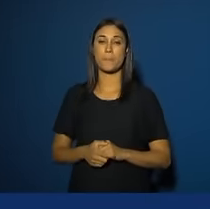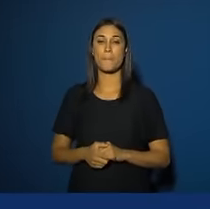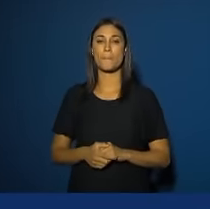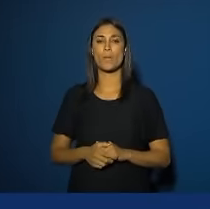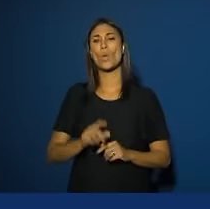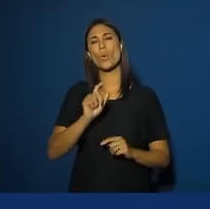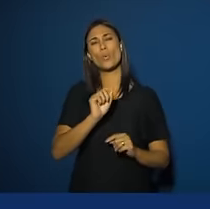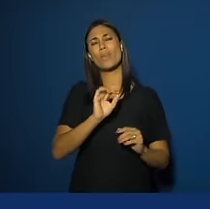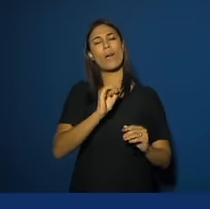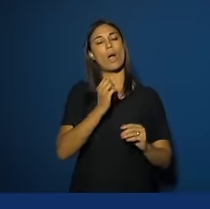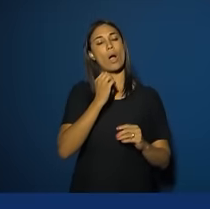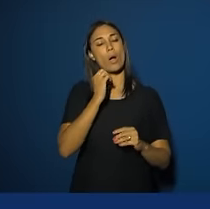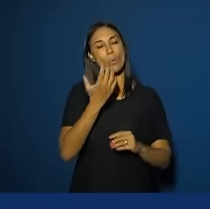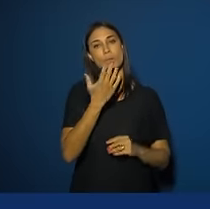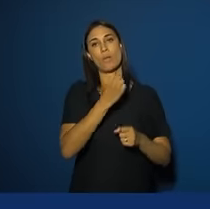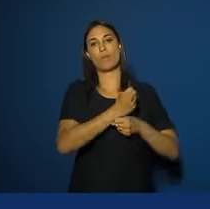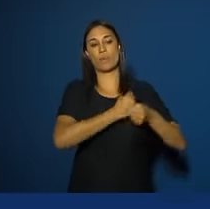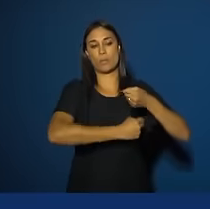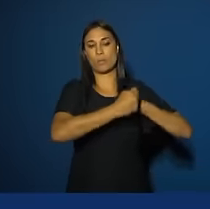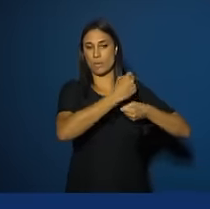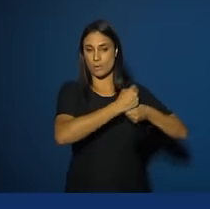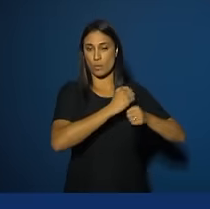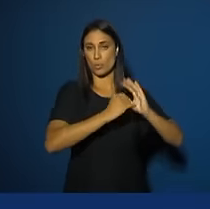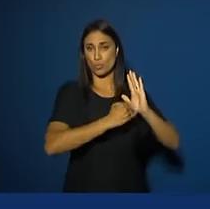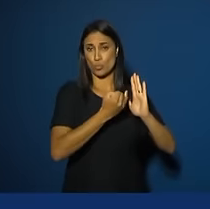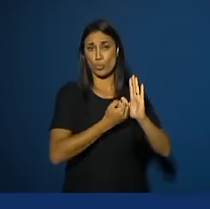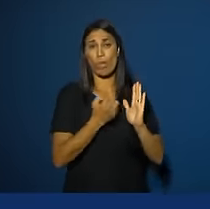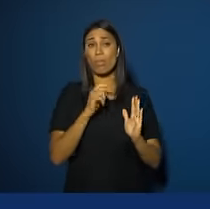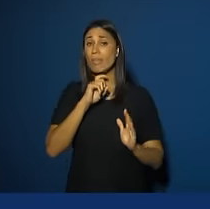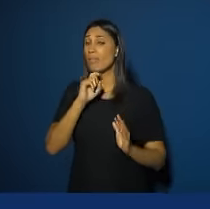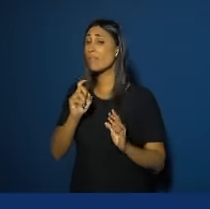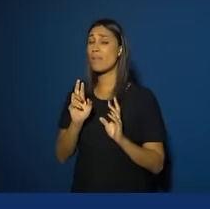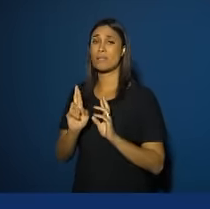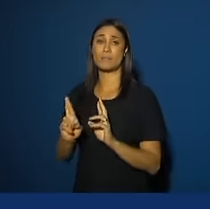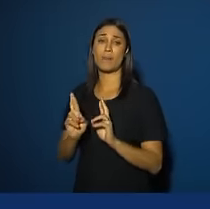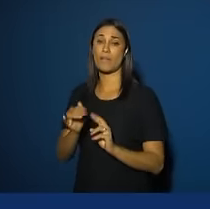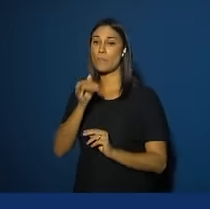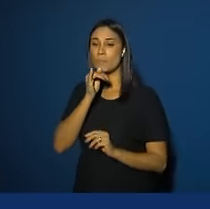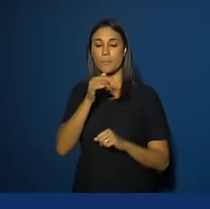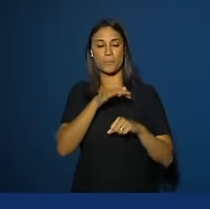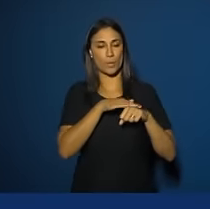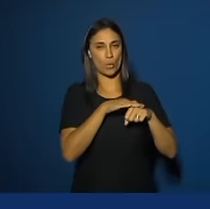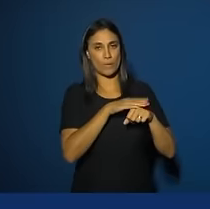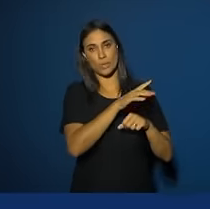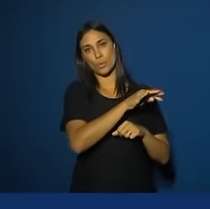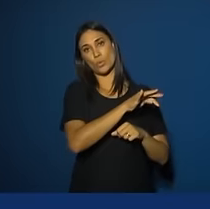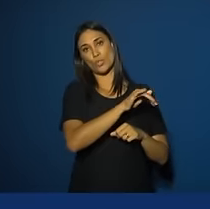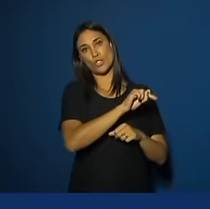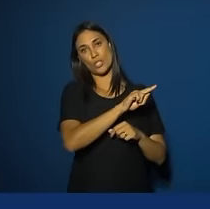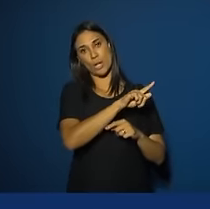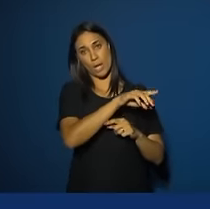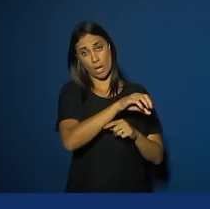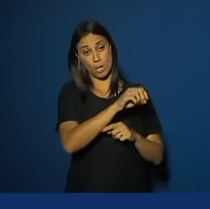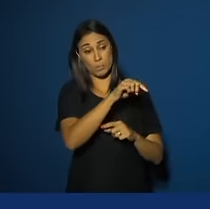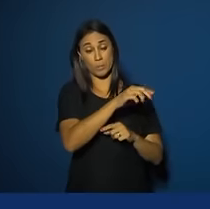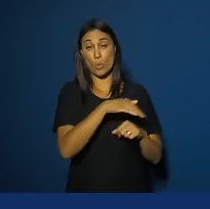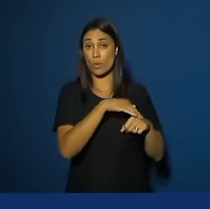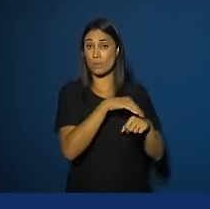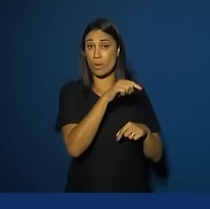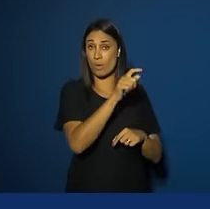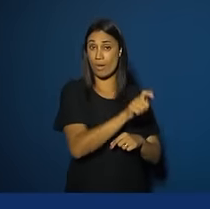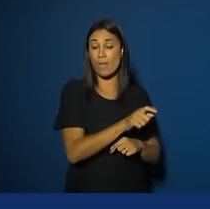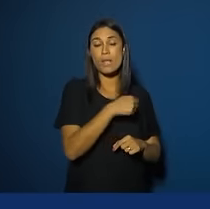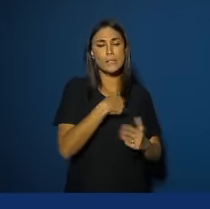o que ocorreu com a inflação ano passado, também ninguém aqui esperava. Eu me lembro conversando com o Thiago no início do ano passado, o Thiago era